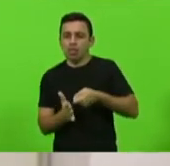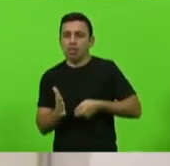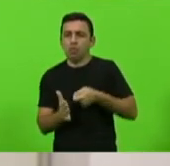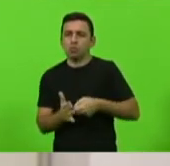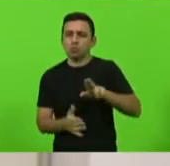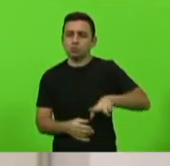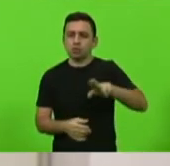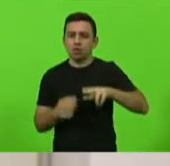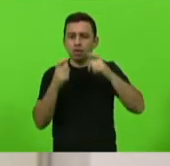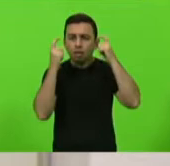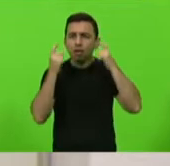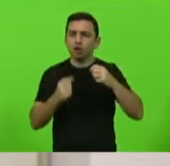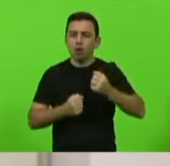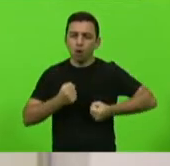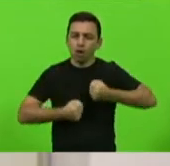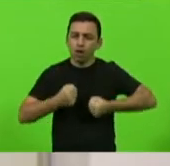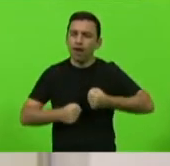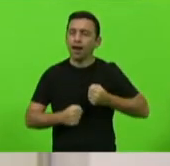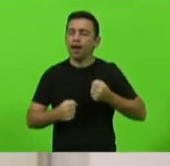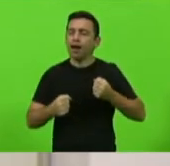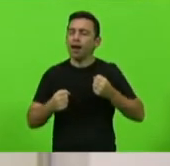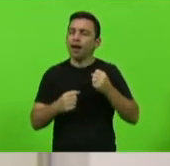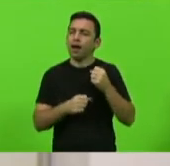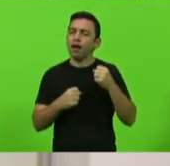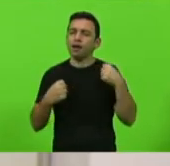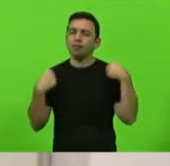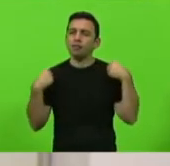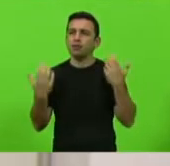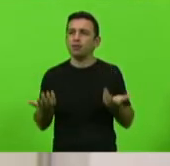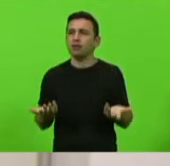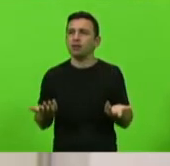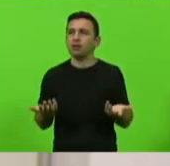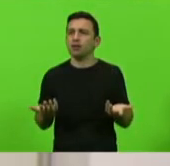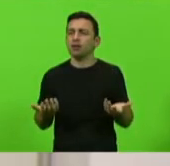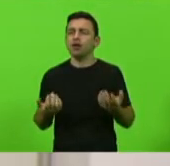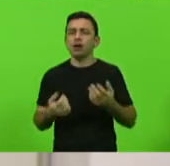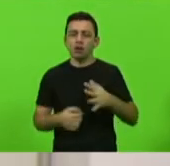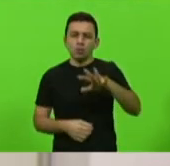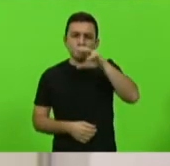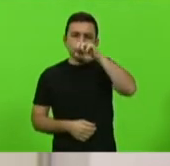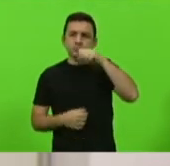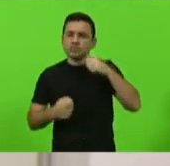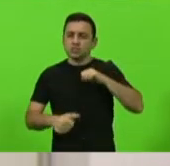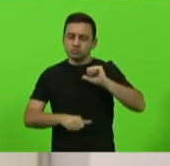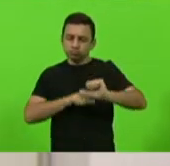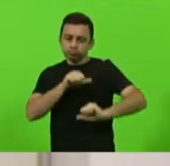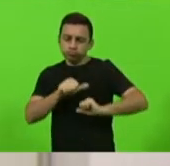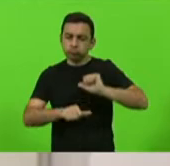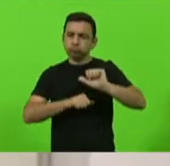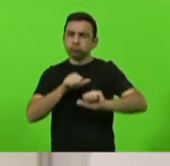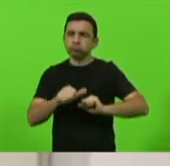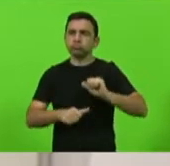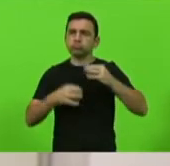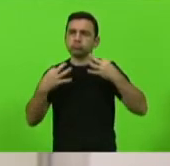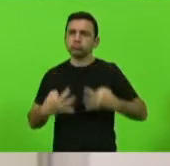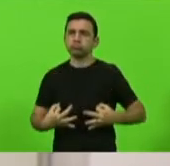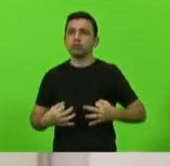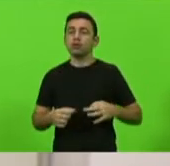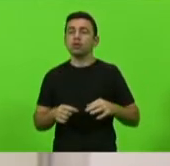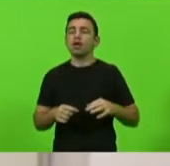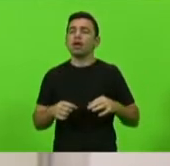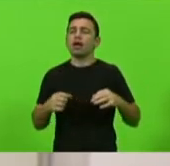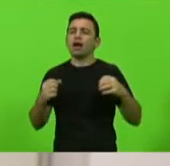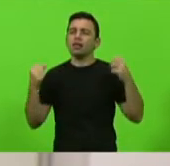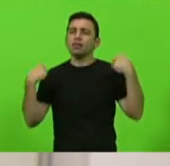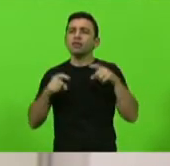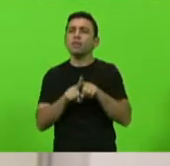ora, o oxigênio é fonte de energia, a pessoa precisa renovar a respiração. Não só nas academias, em todas